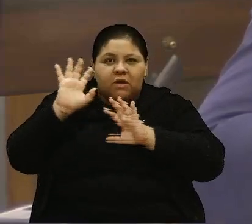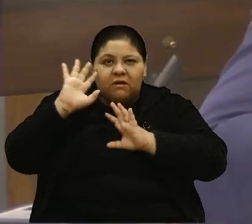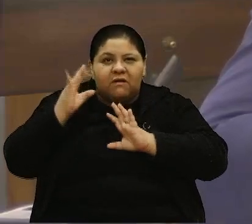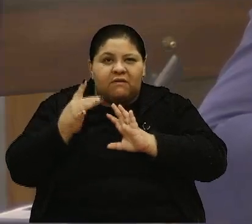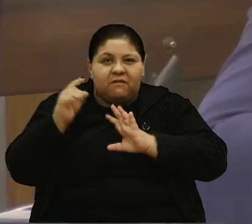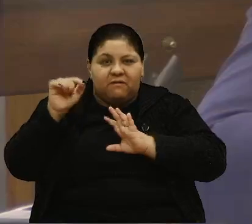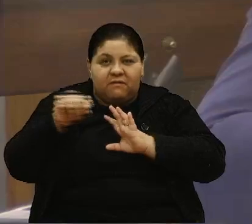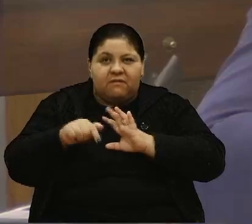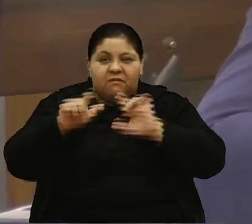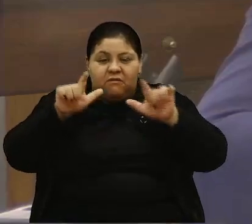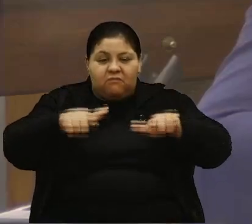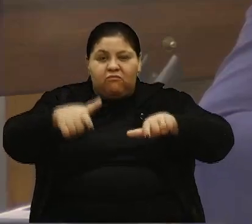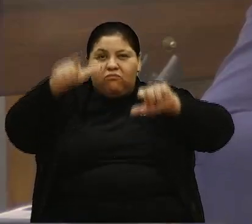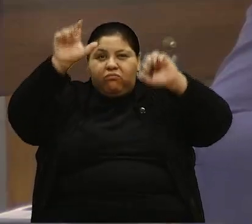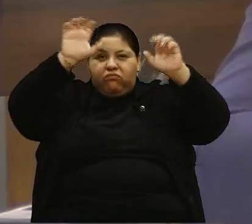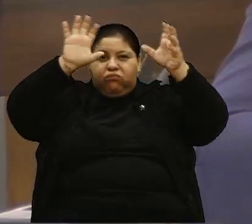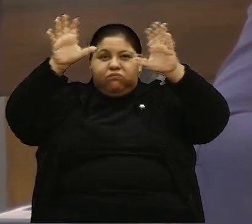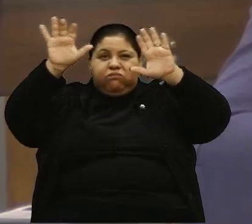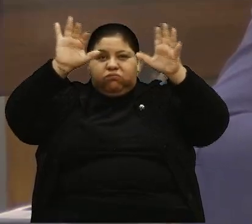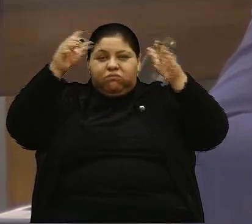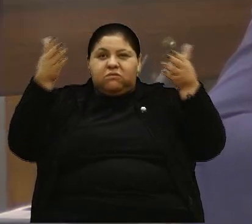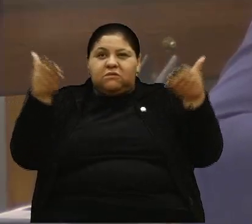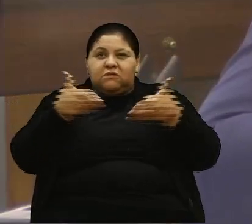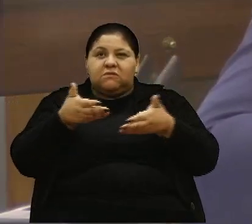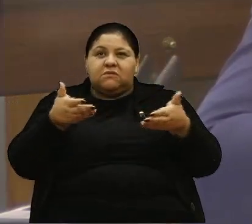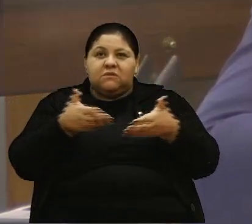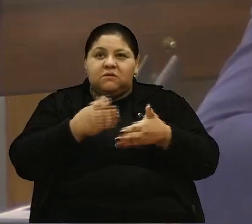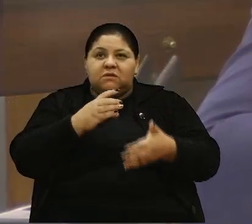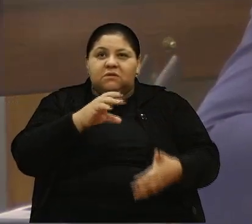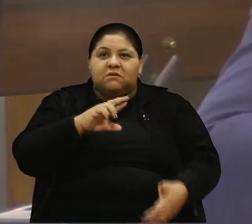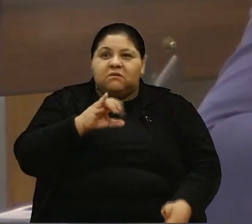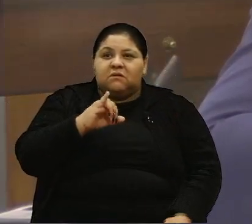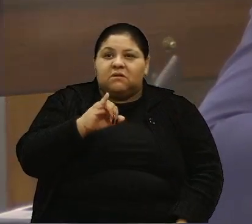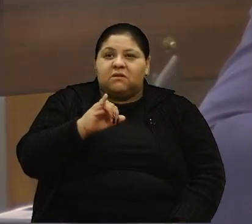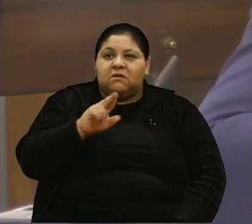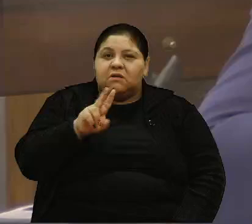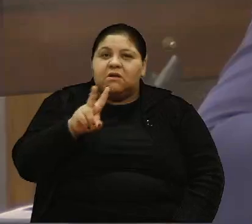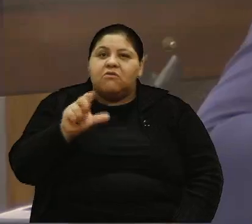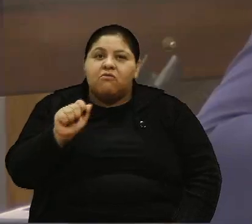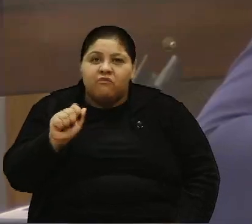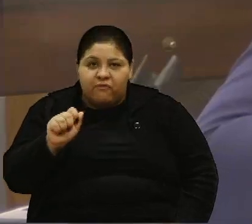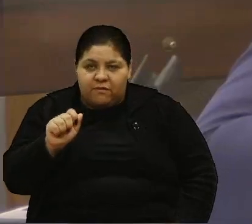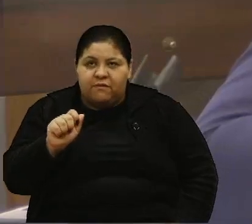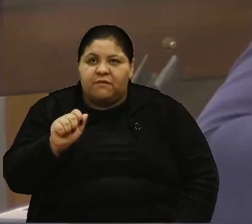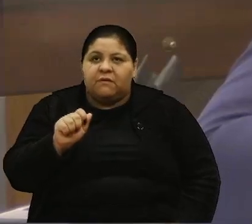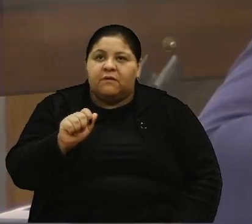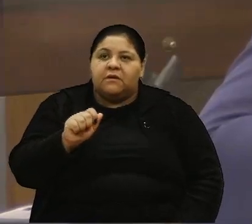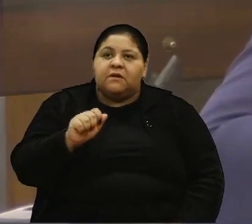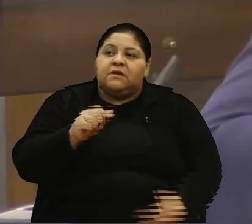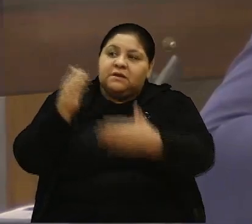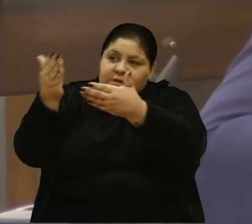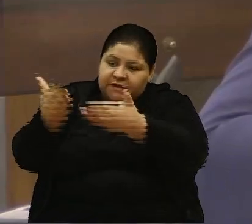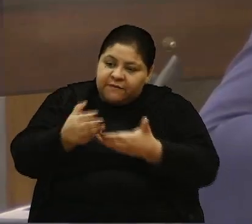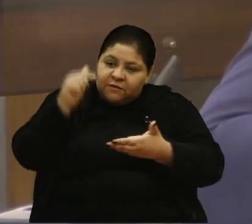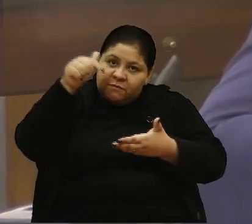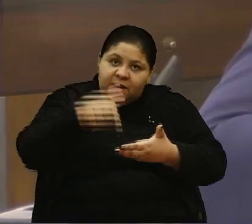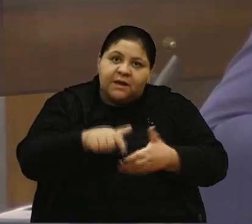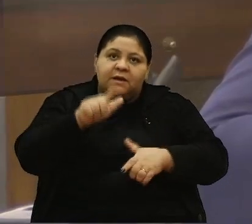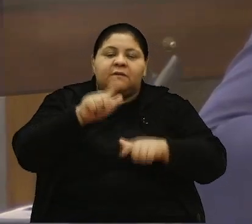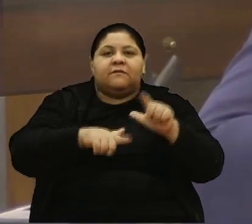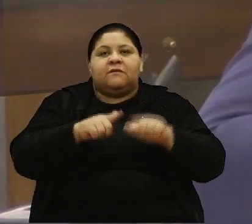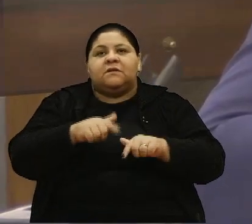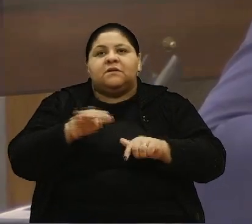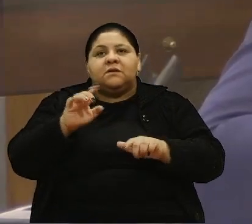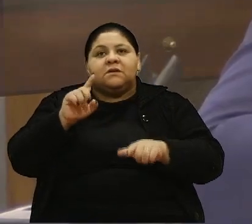estação meteorológica, a gente já está aqui articulando, vai ser lá em Criúva, já tem o terreno e tal, vai ser instalado lá. Então, está vindo as coisas para Caxias, as coisas